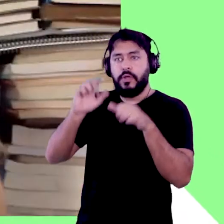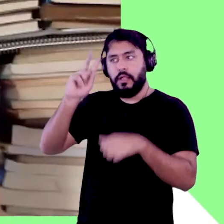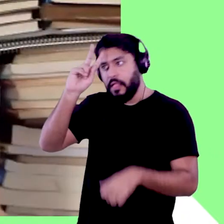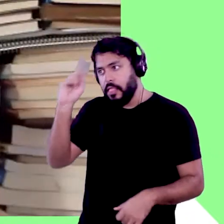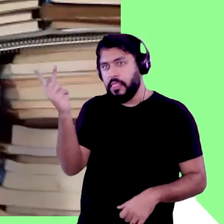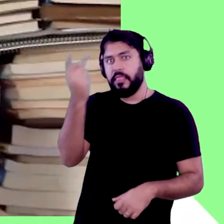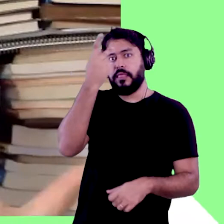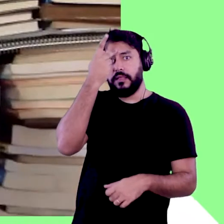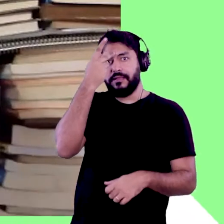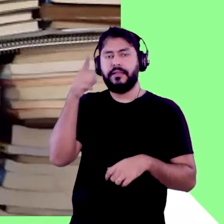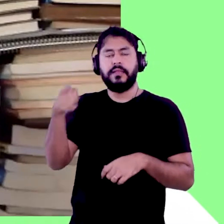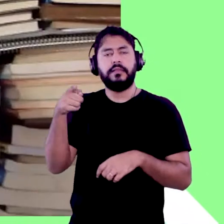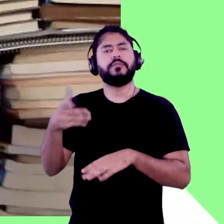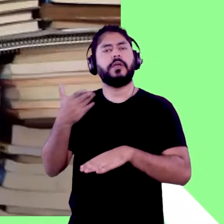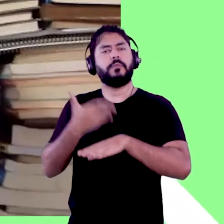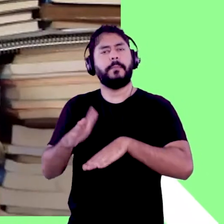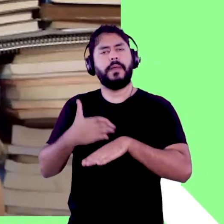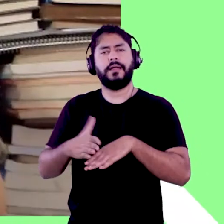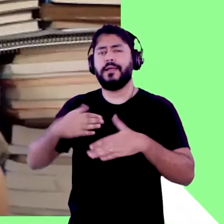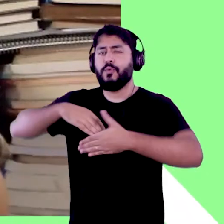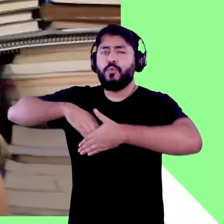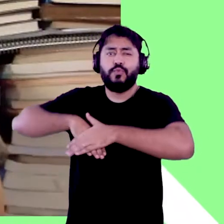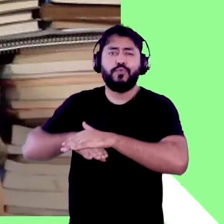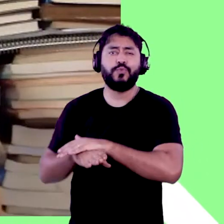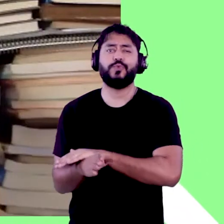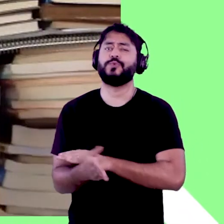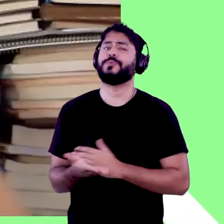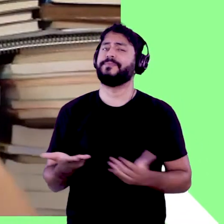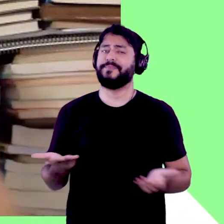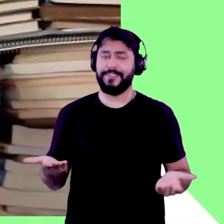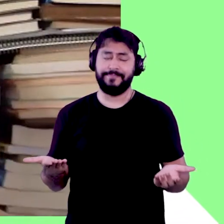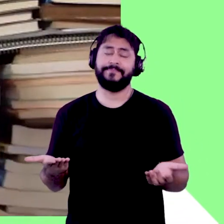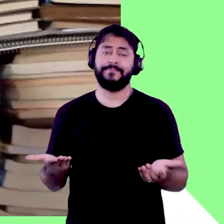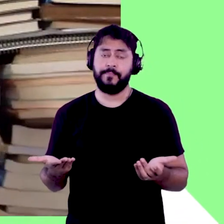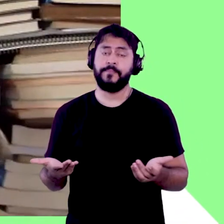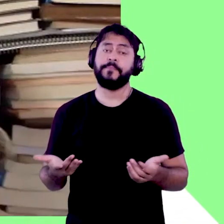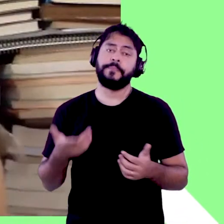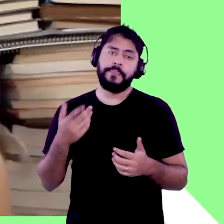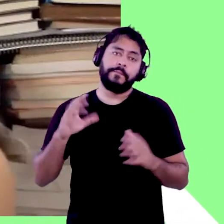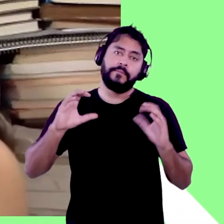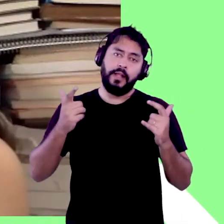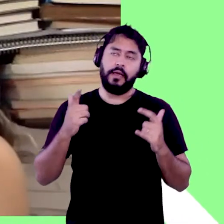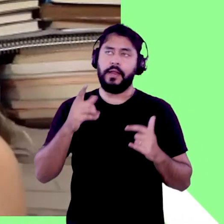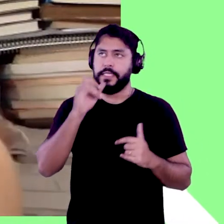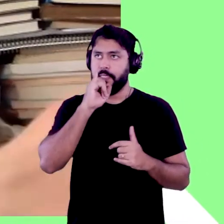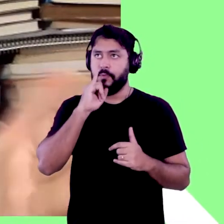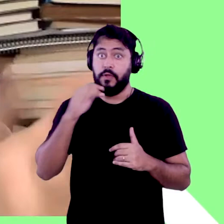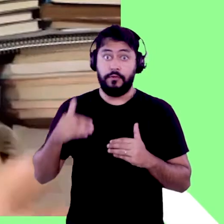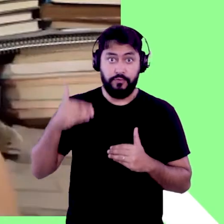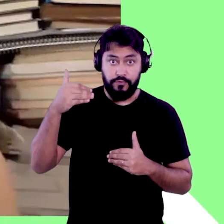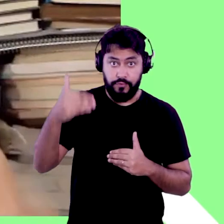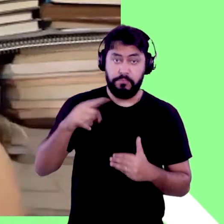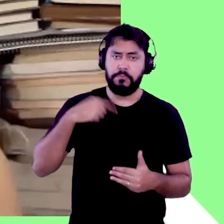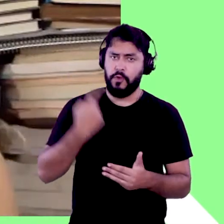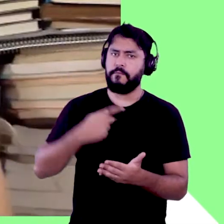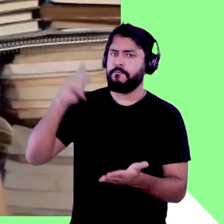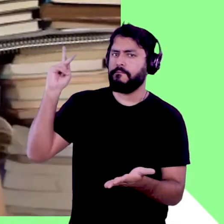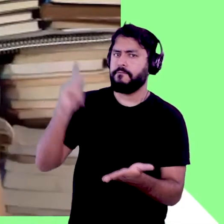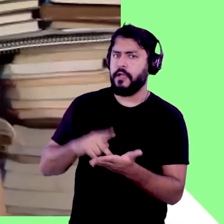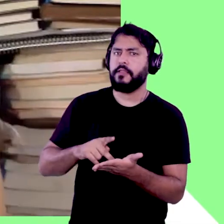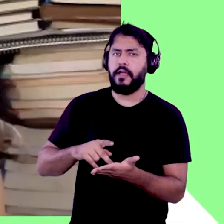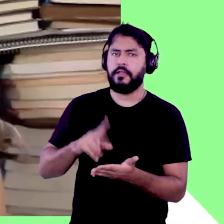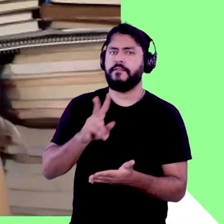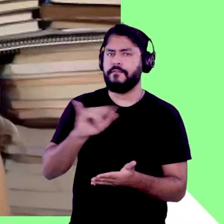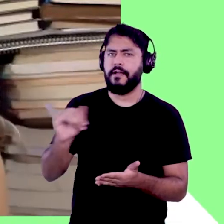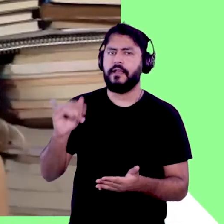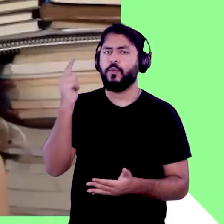que isso se torne uma prática, né? Aí eu acho que assim, realmente é quando a gente vai conseguir chegar ali no